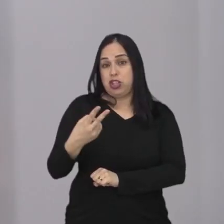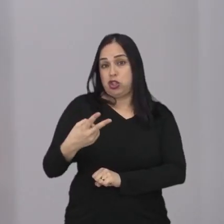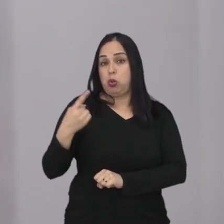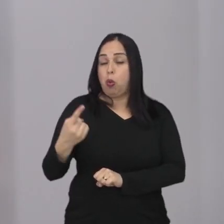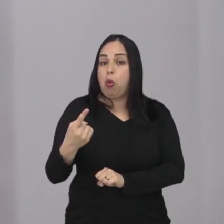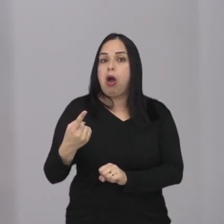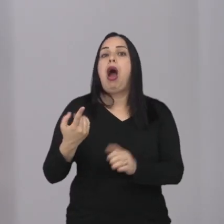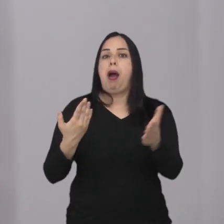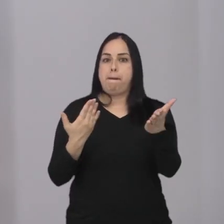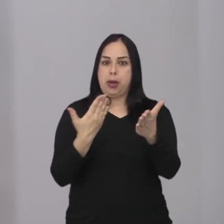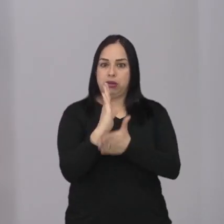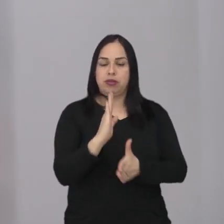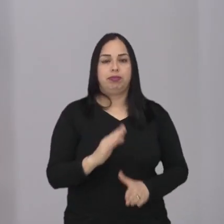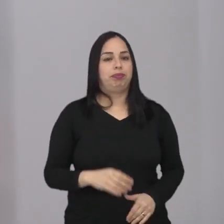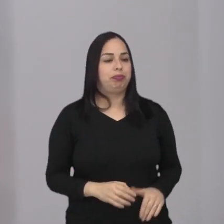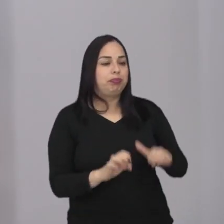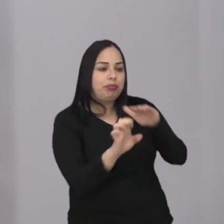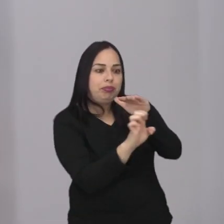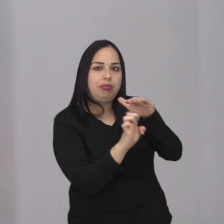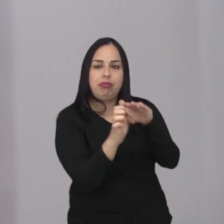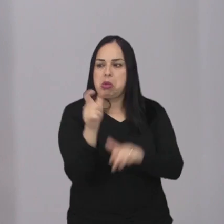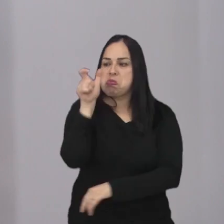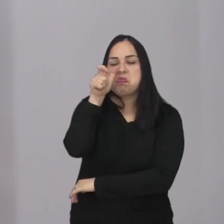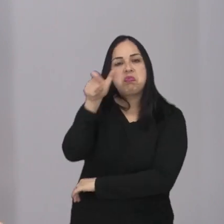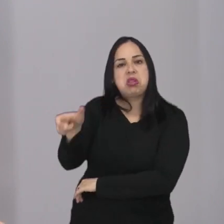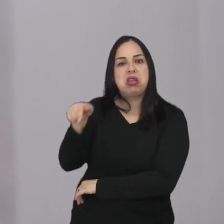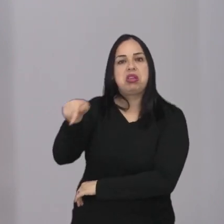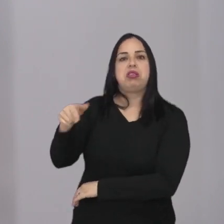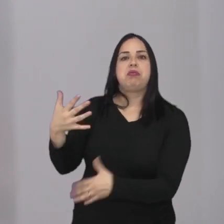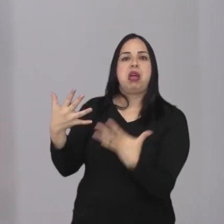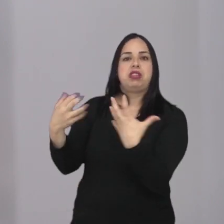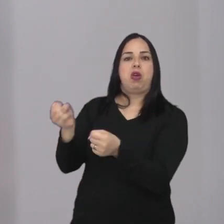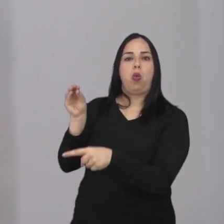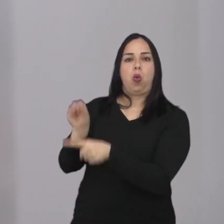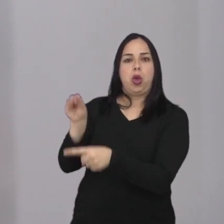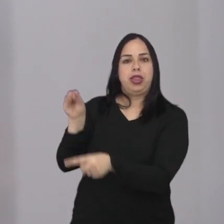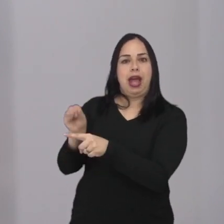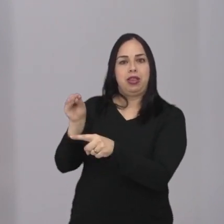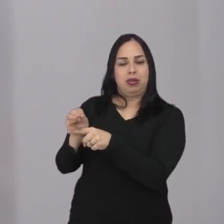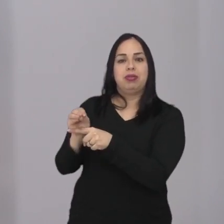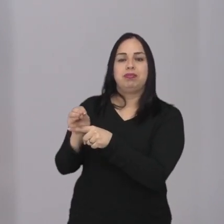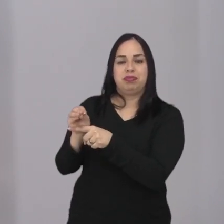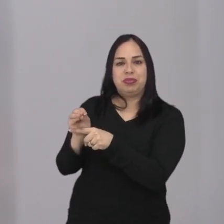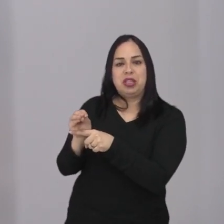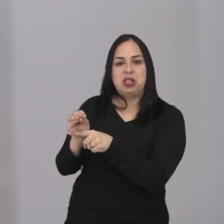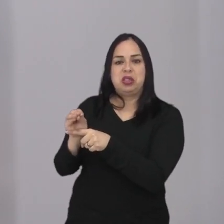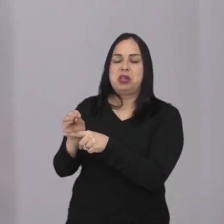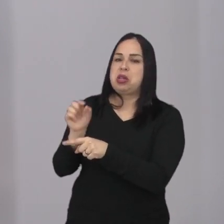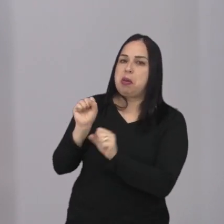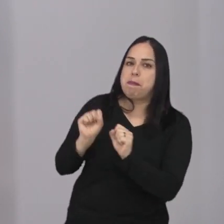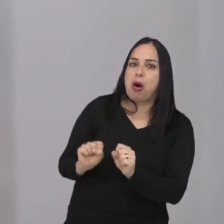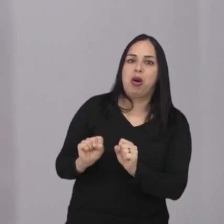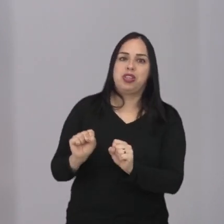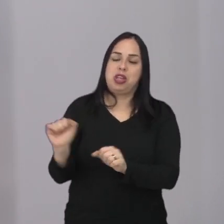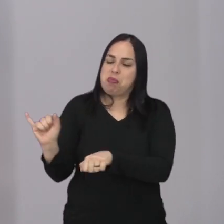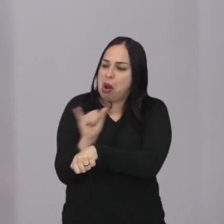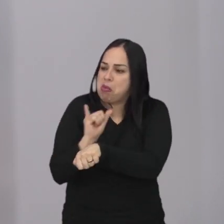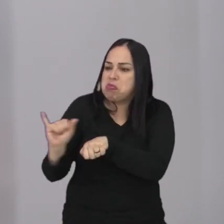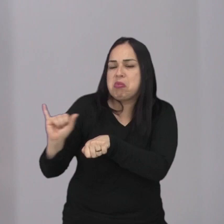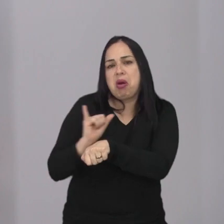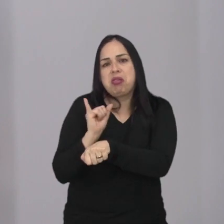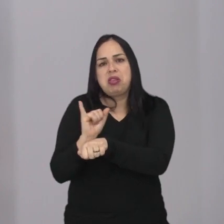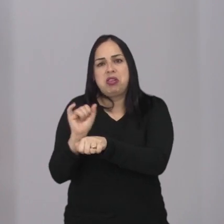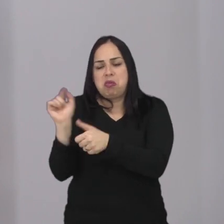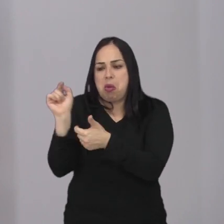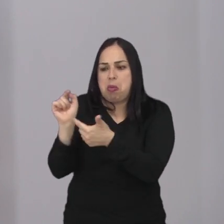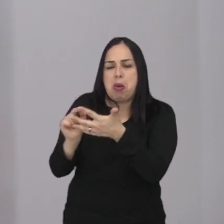partir do momento, né, que tiver uma empresa interessada e assumir então o estádio Martins Pereira, que vai poder explorar ele por um